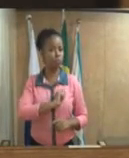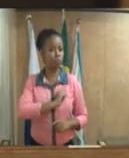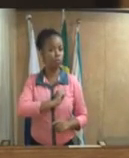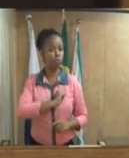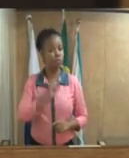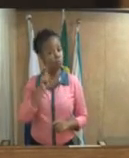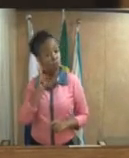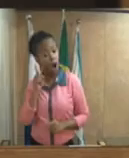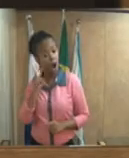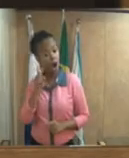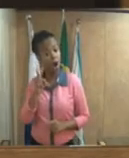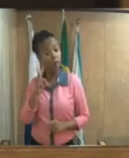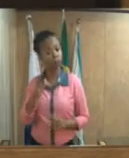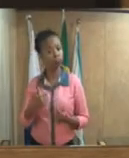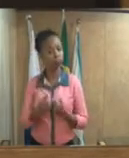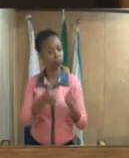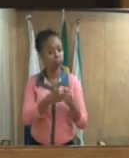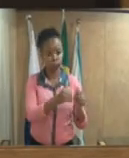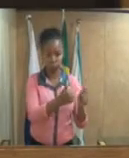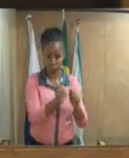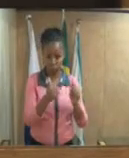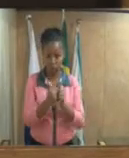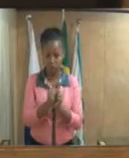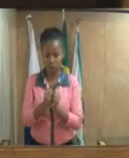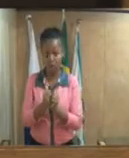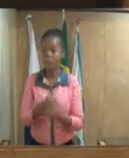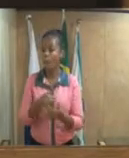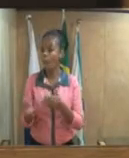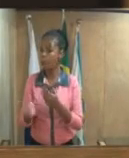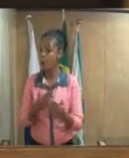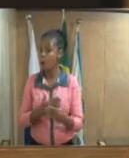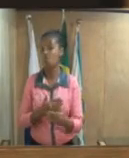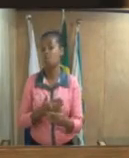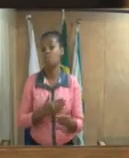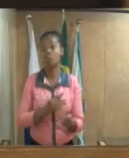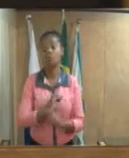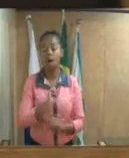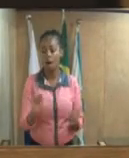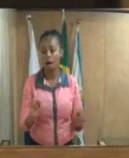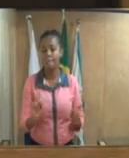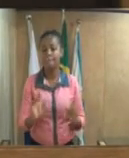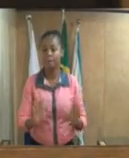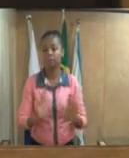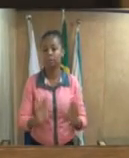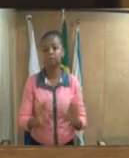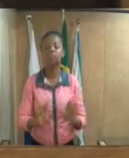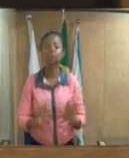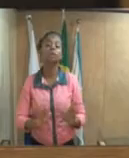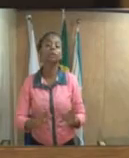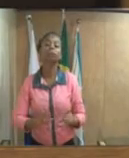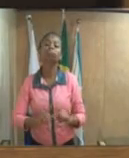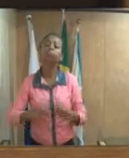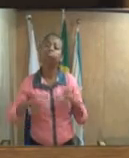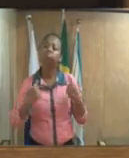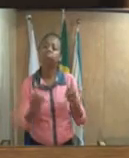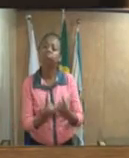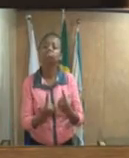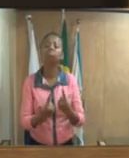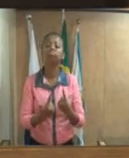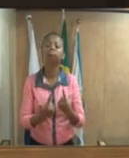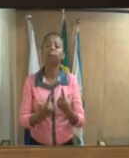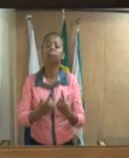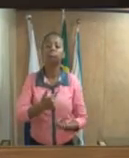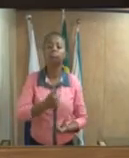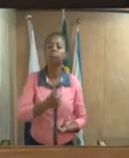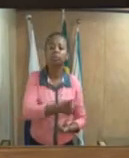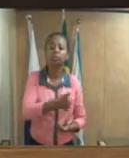não por qualquer um, foi dada pelo legislador constituinte de 88. Aquele legislador que não